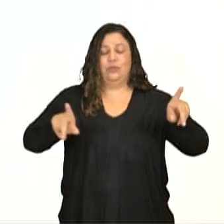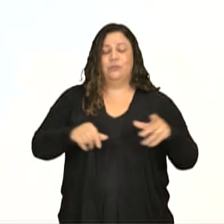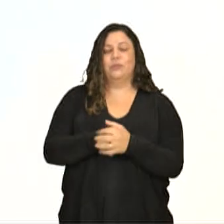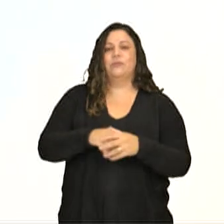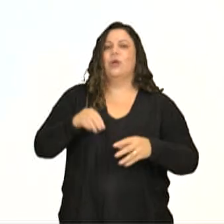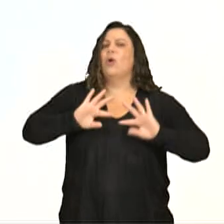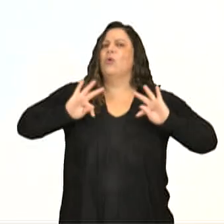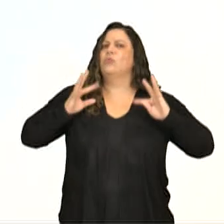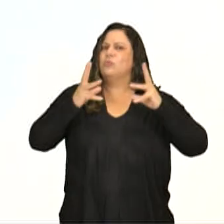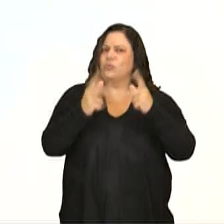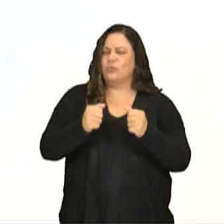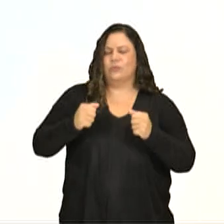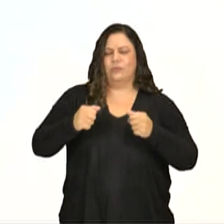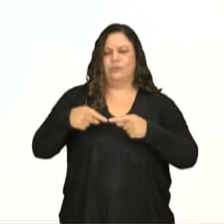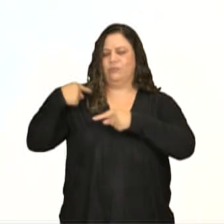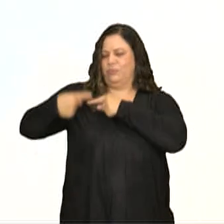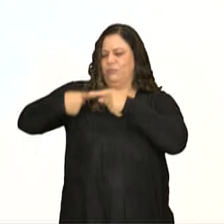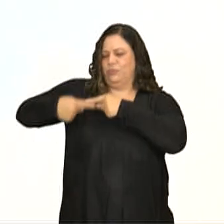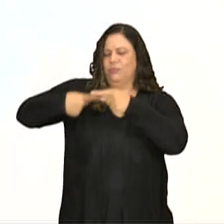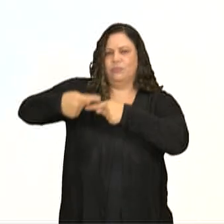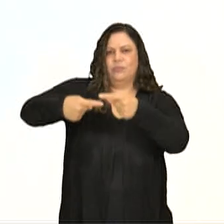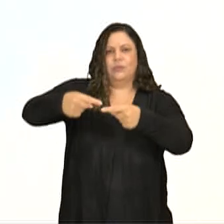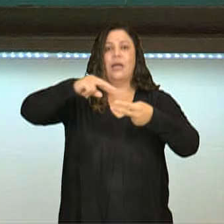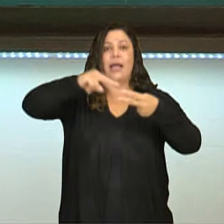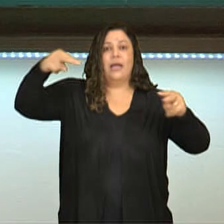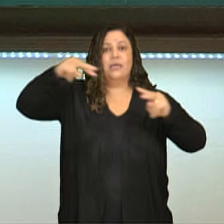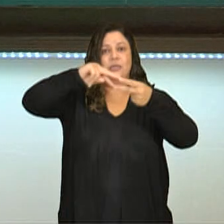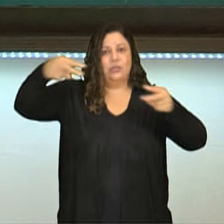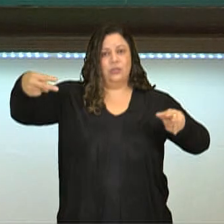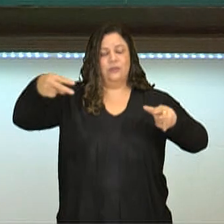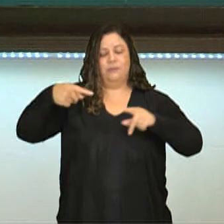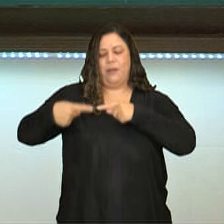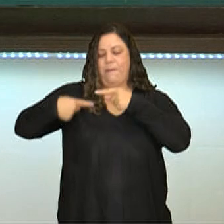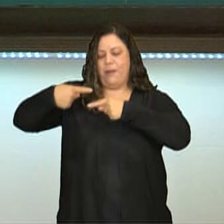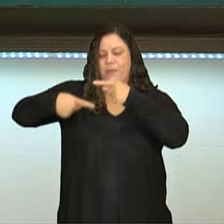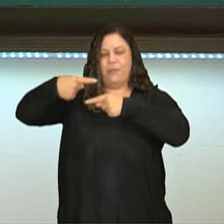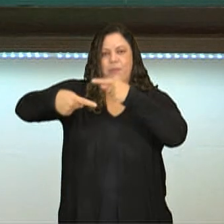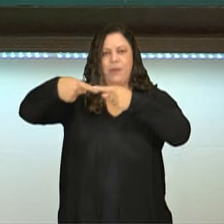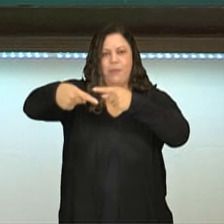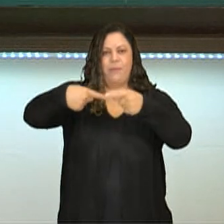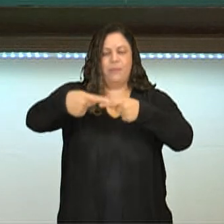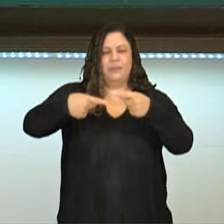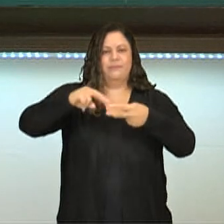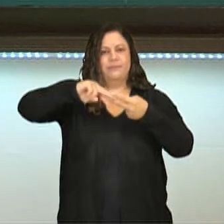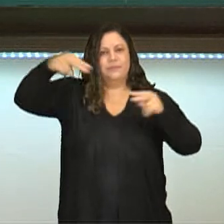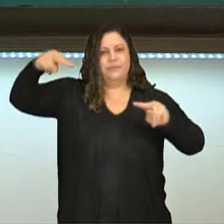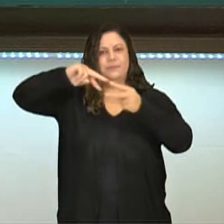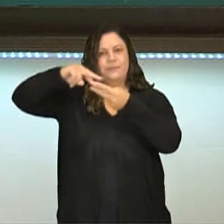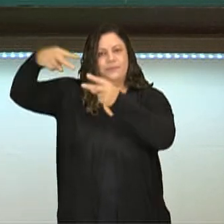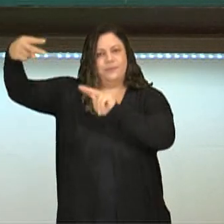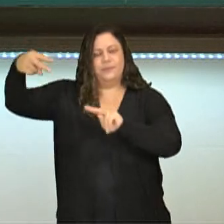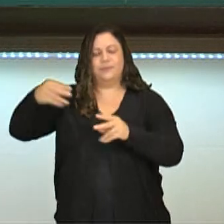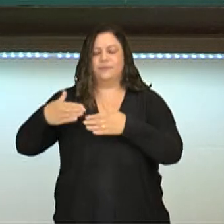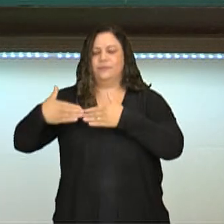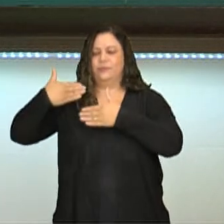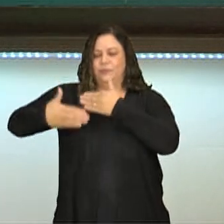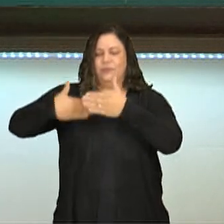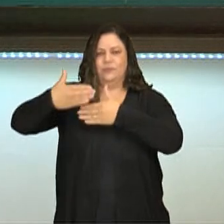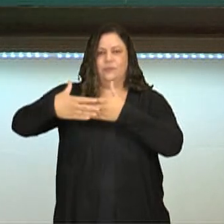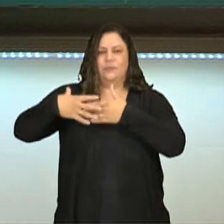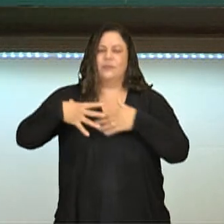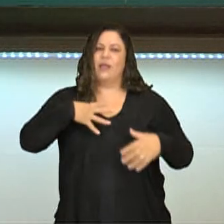têm hereditariedade, possuem material genético, e aí as informações são passadas assim de